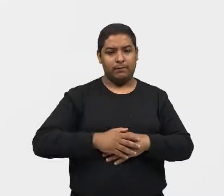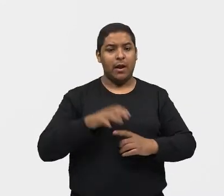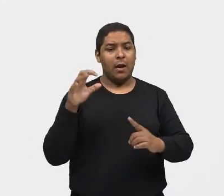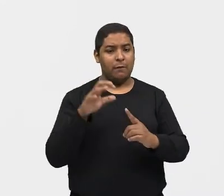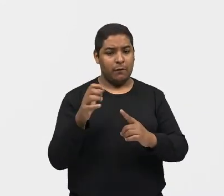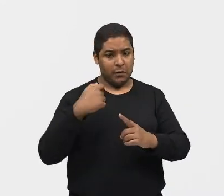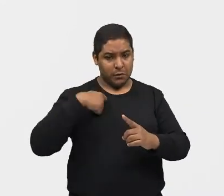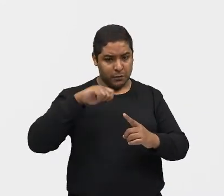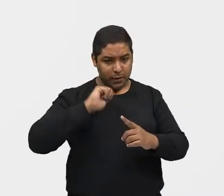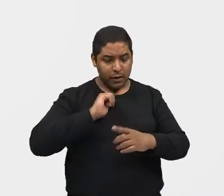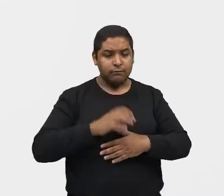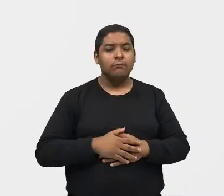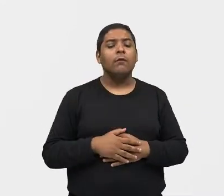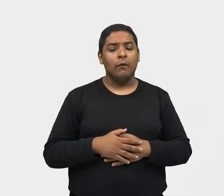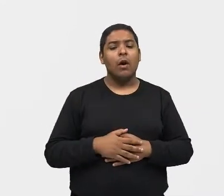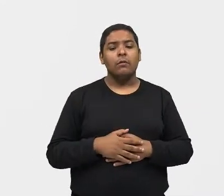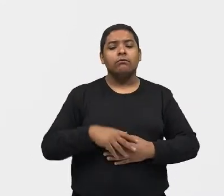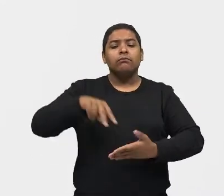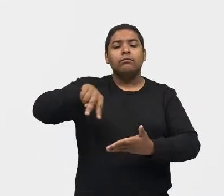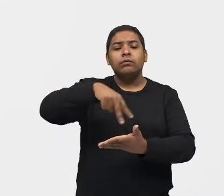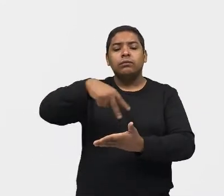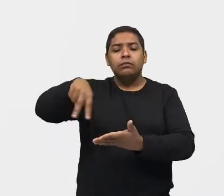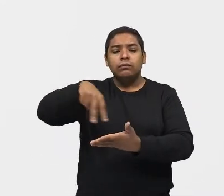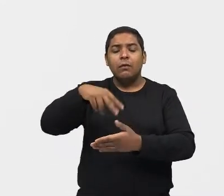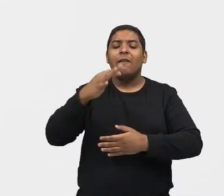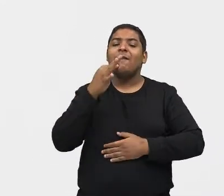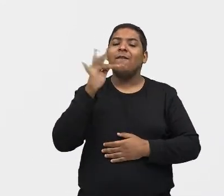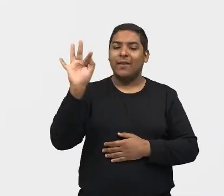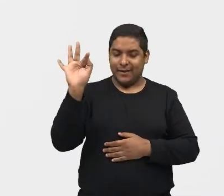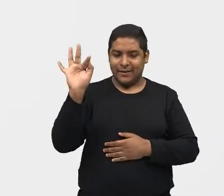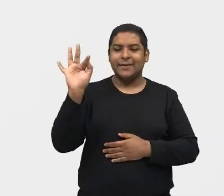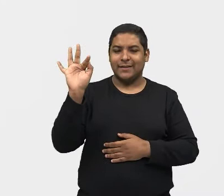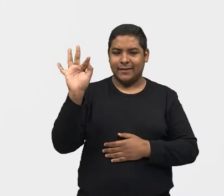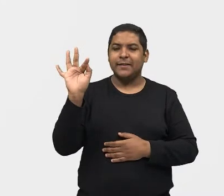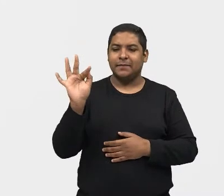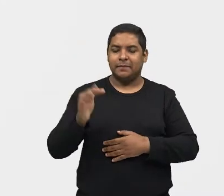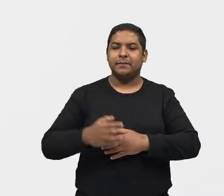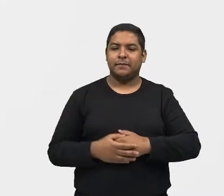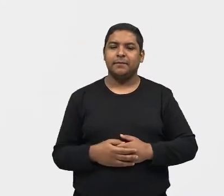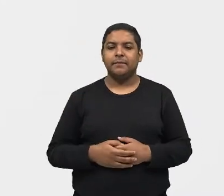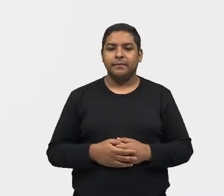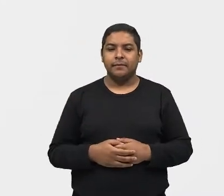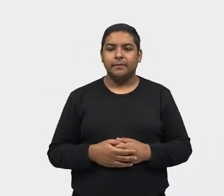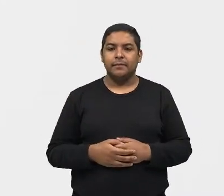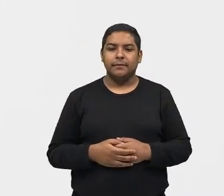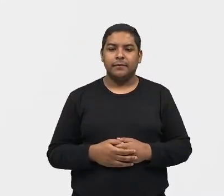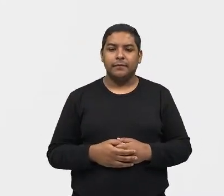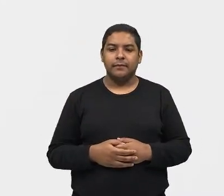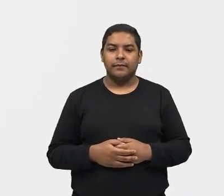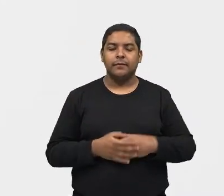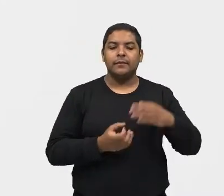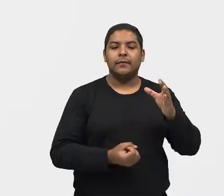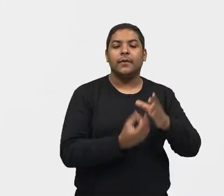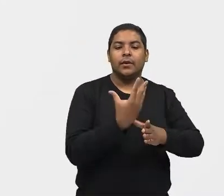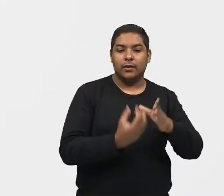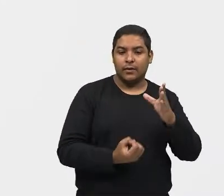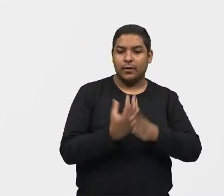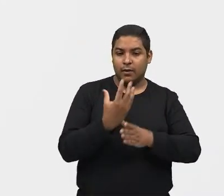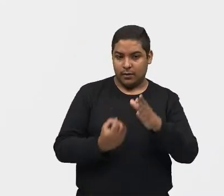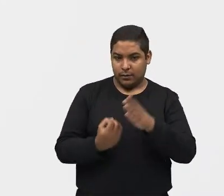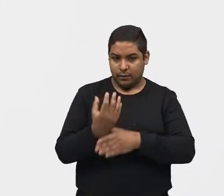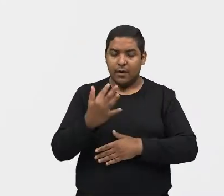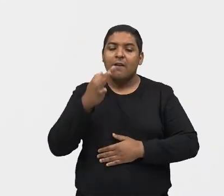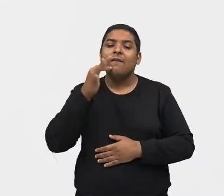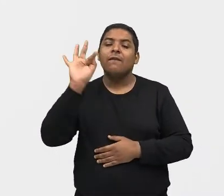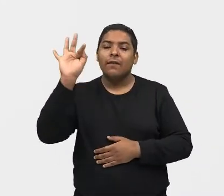espanhola, foi coreografada por um francês. Olha aí, a origem espanhola, mas foi coreografada